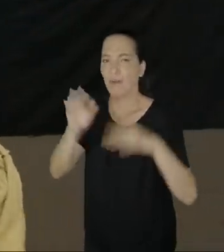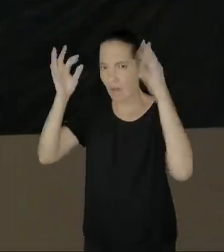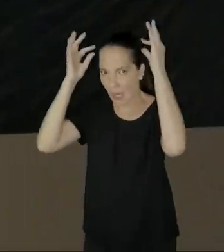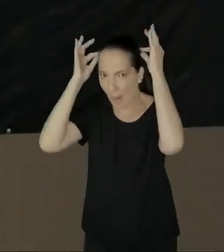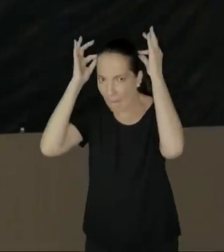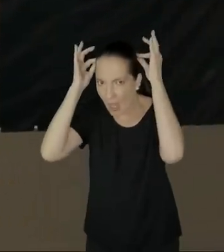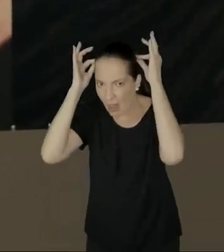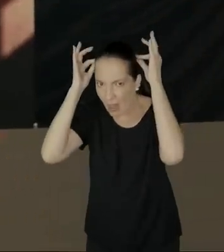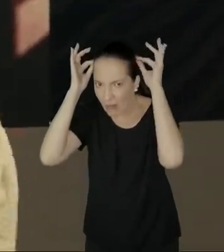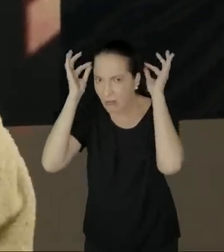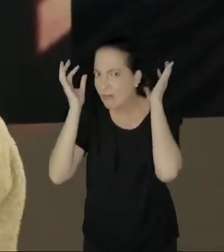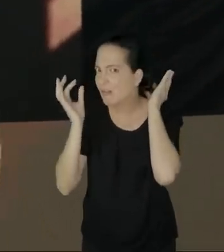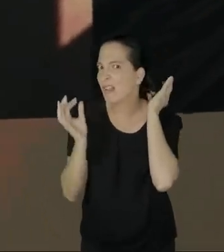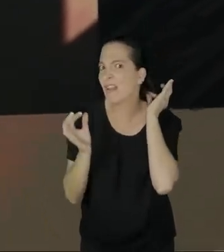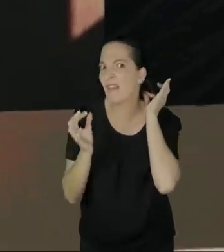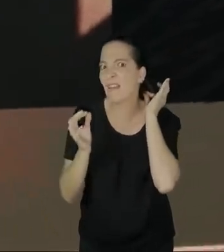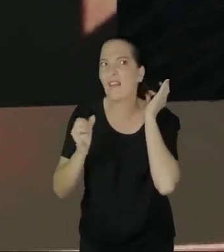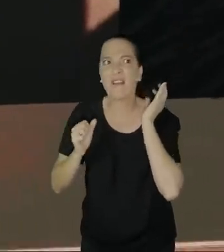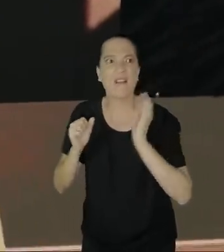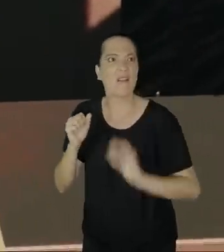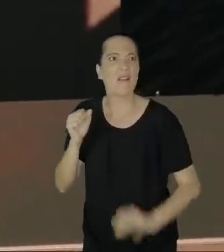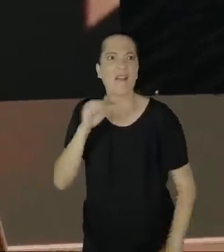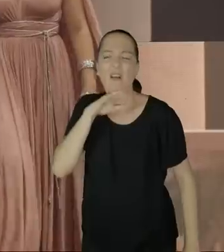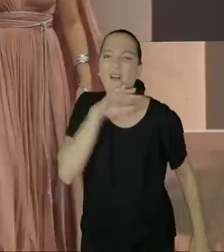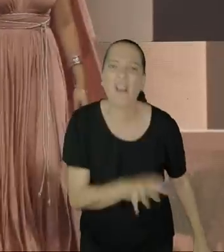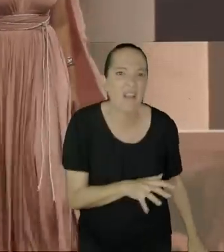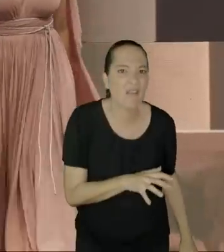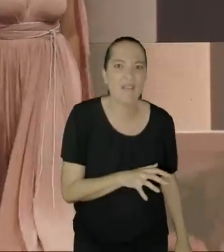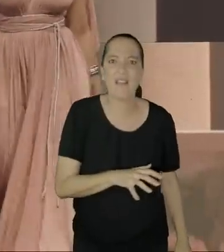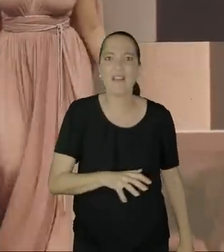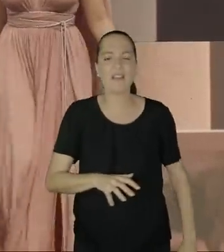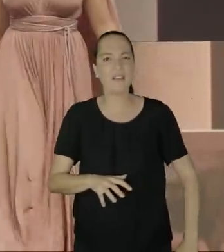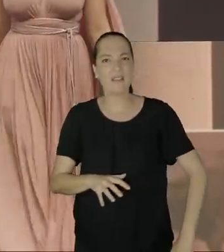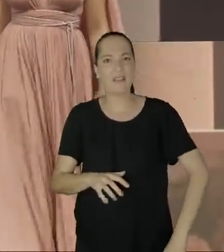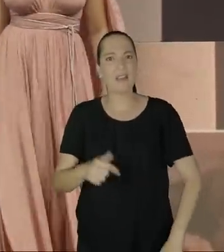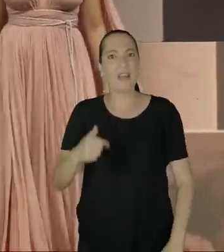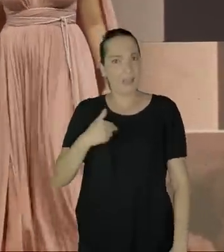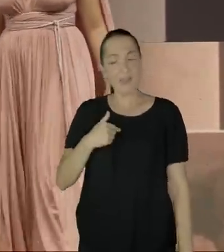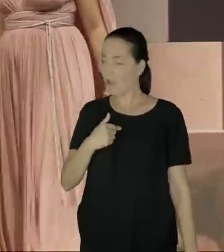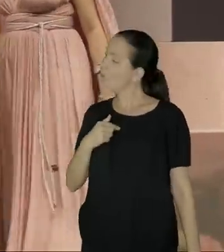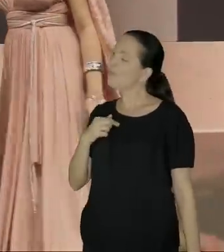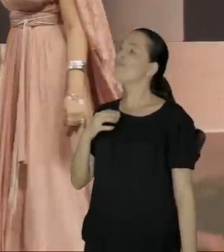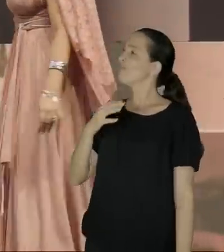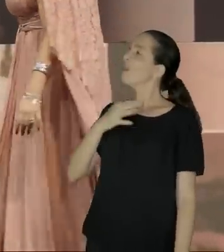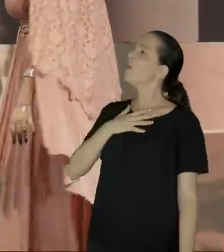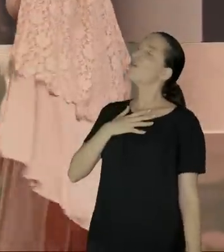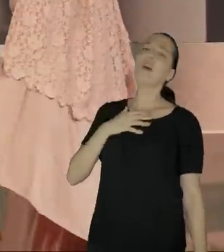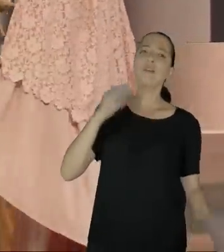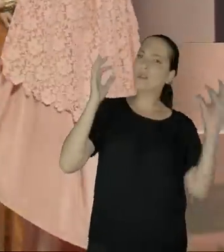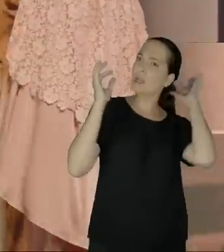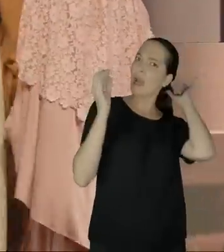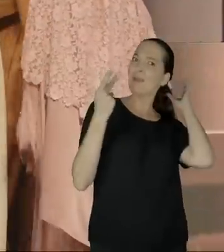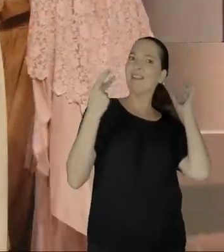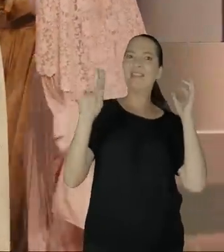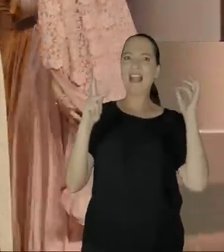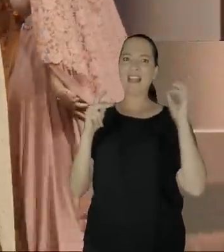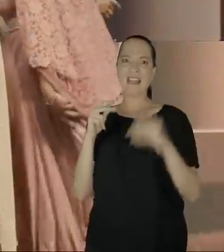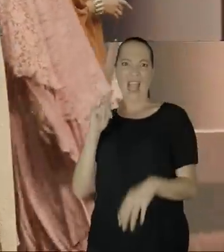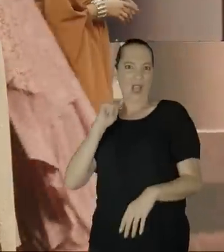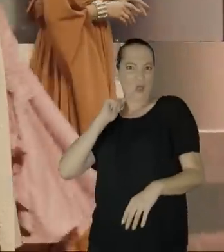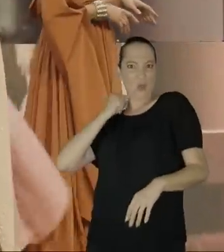cabelos são horríveis. Gosto dos seus cabelos. Estão cobertos de